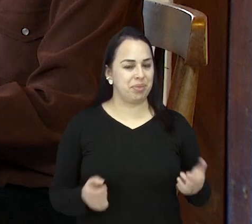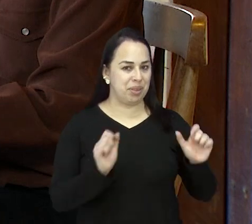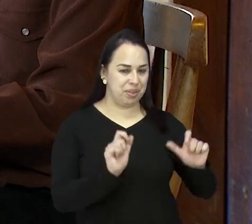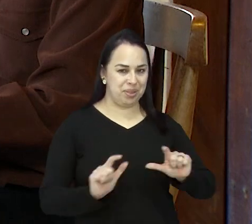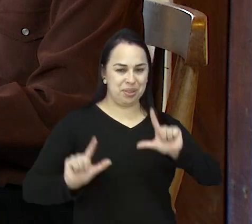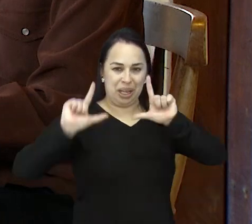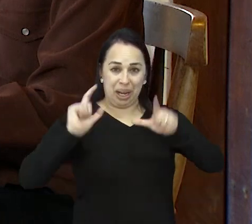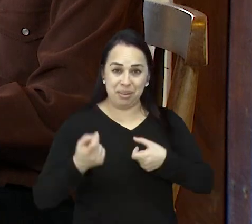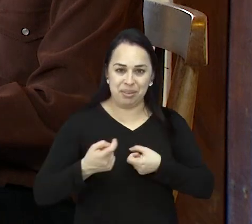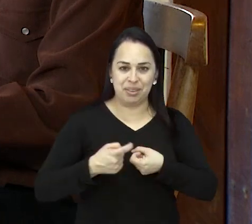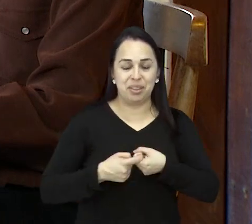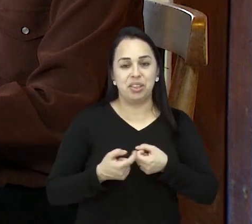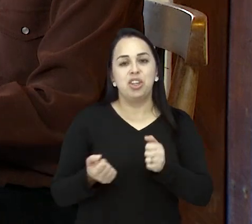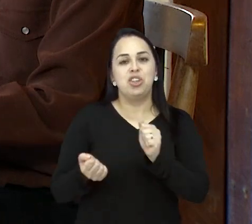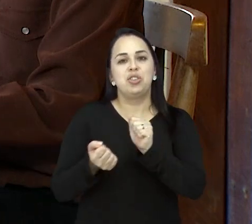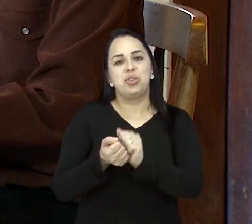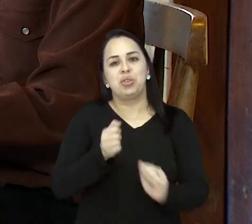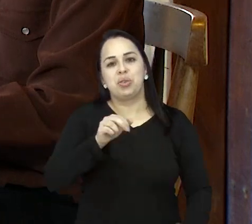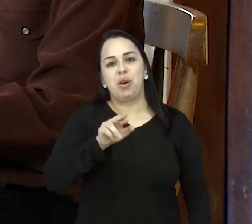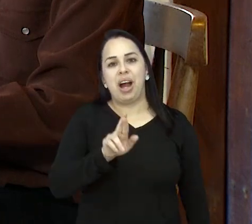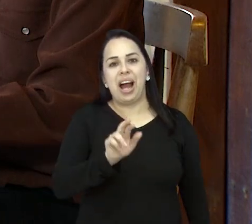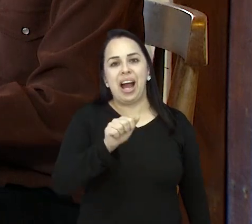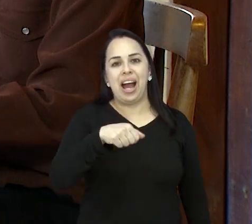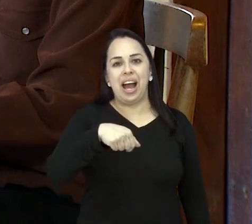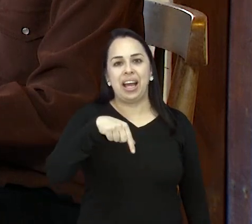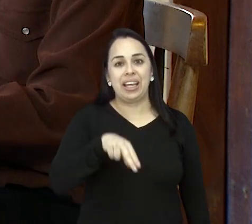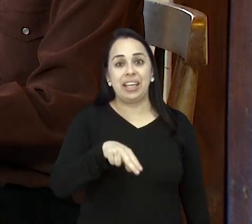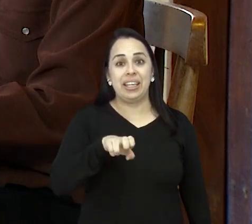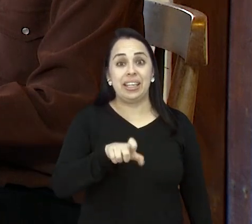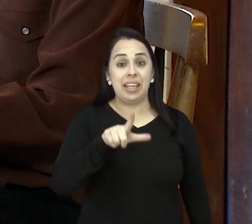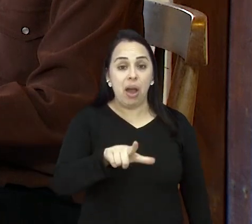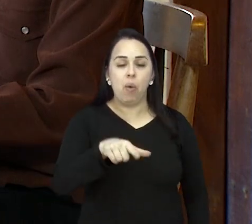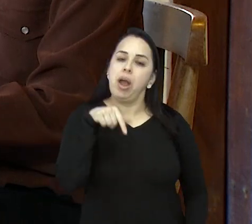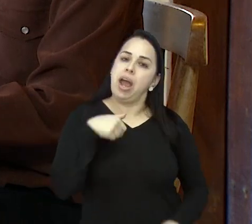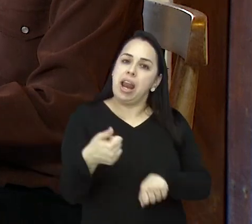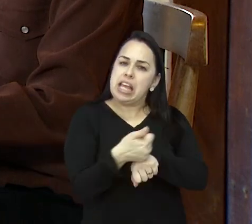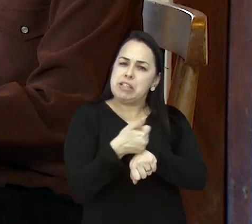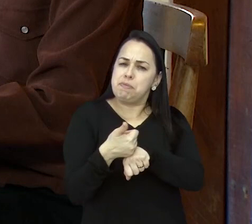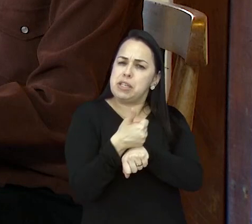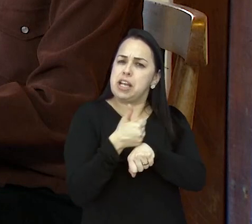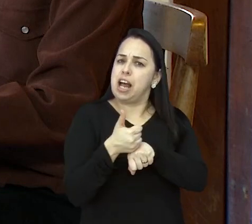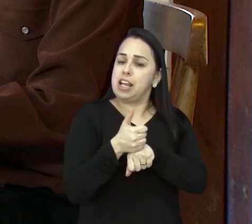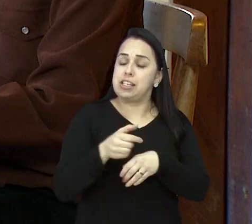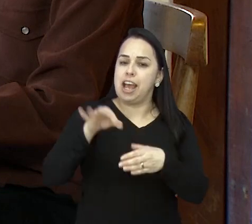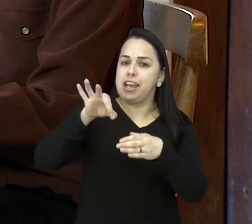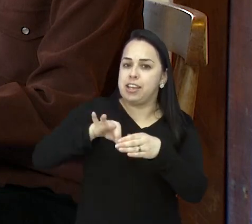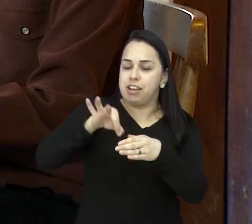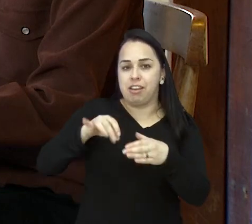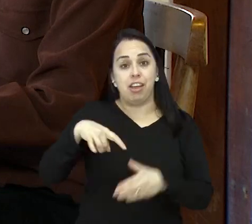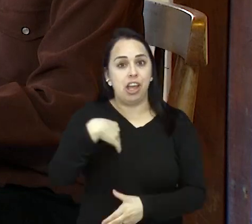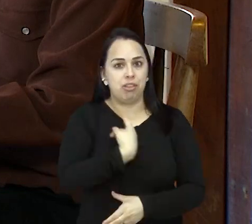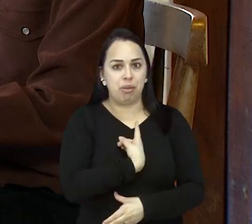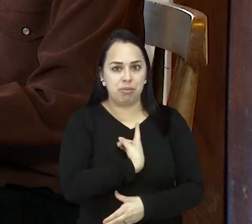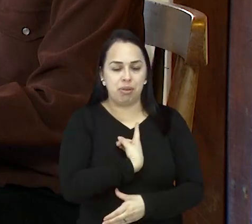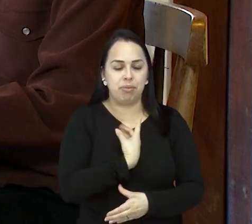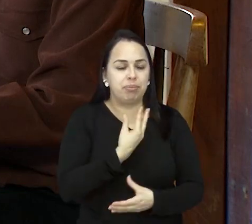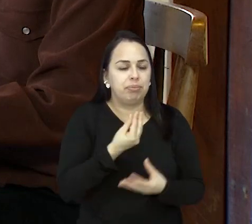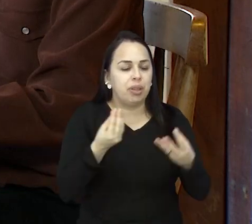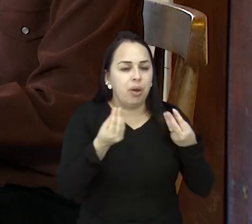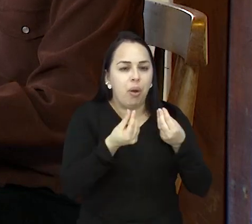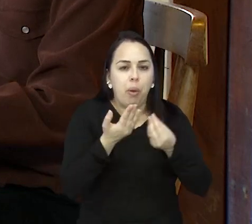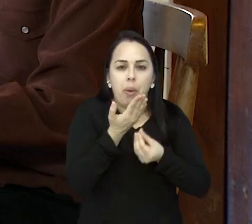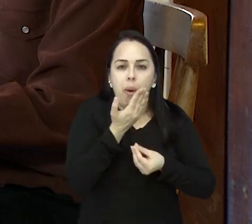De volta com entrevistas, hoje nós estamos com a Raquel Marques, que é sommelier em chás, e nós vamos apreciar agora, fazer